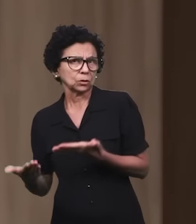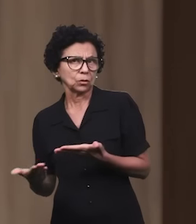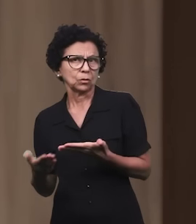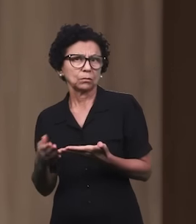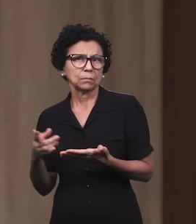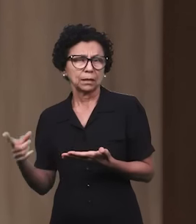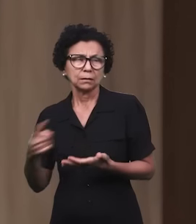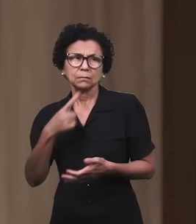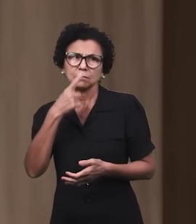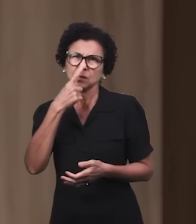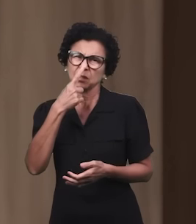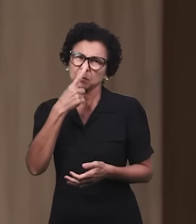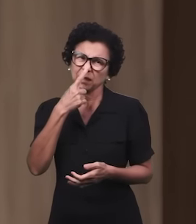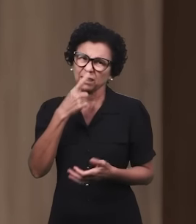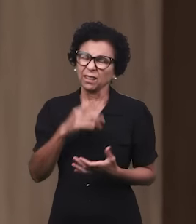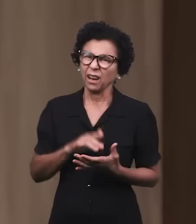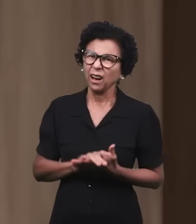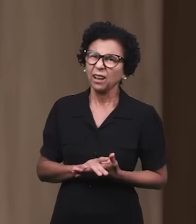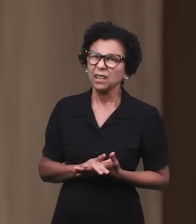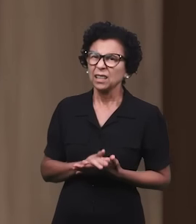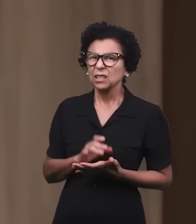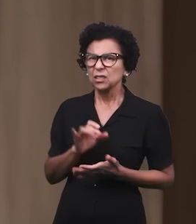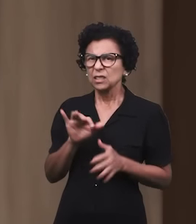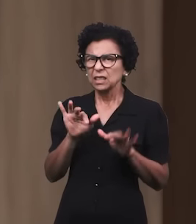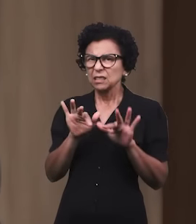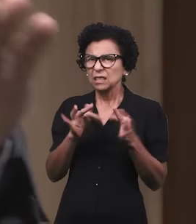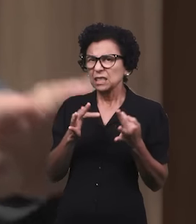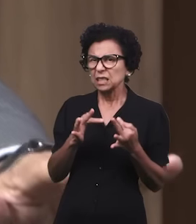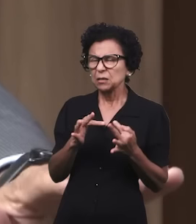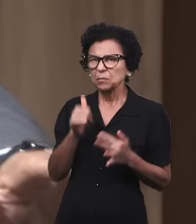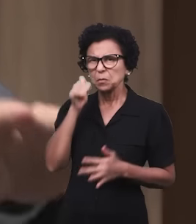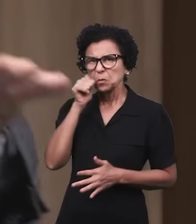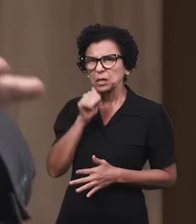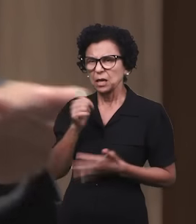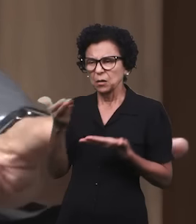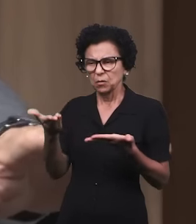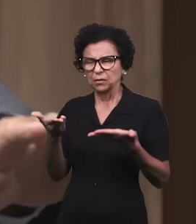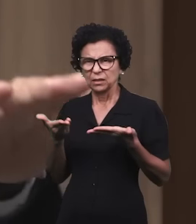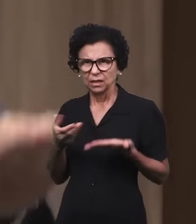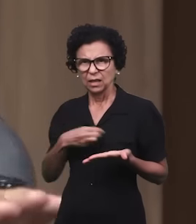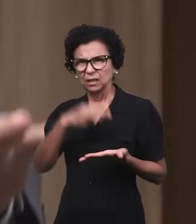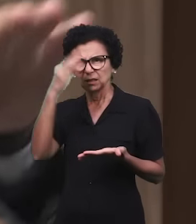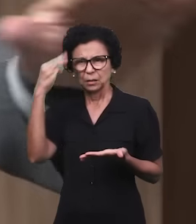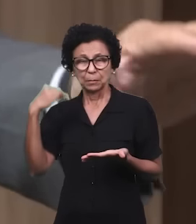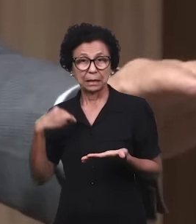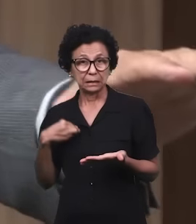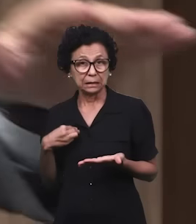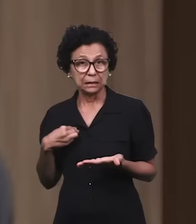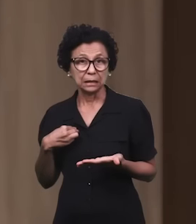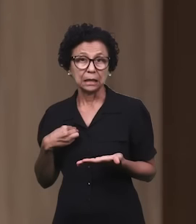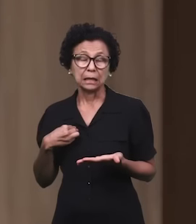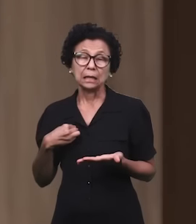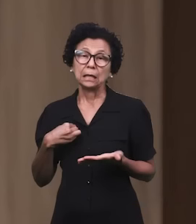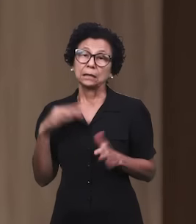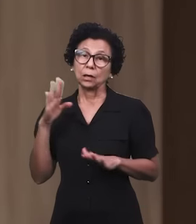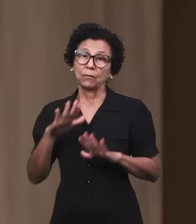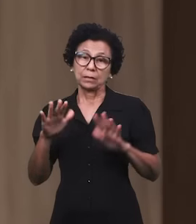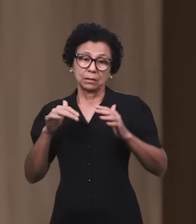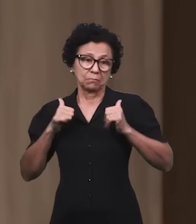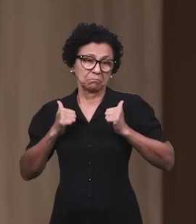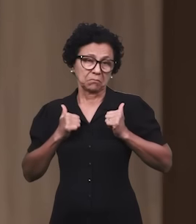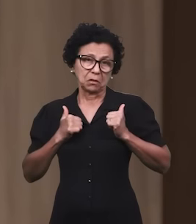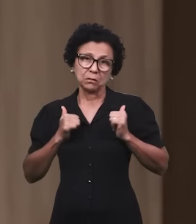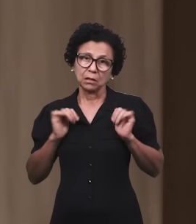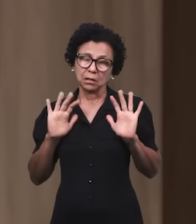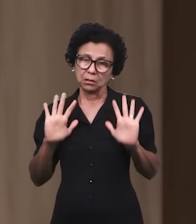se ela fosse uma simples convidada, talvez ela não tivesse essa participação ativa como teve naquela